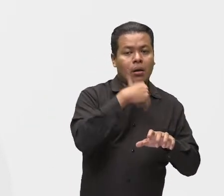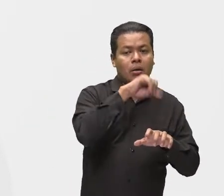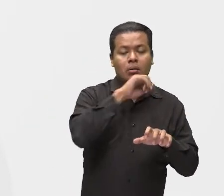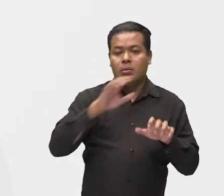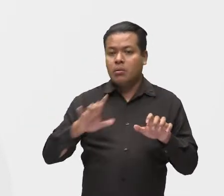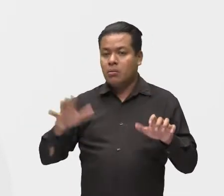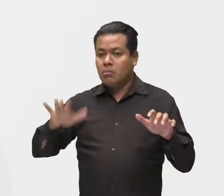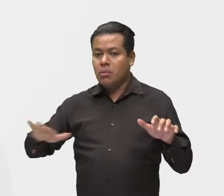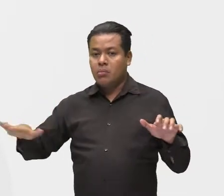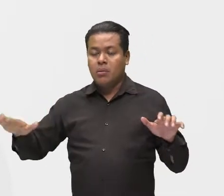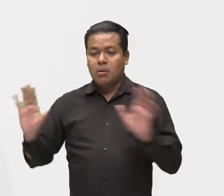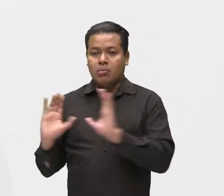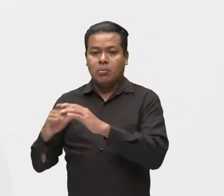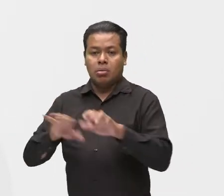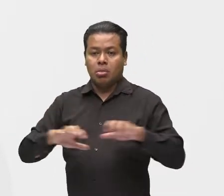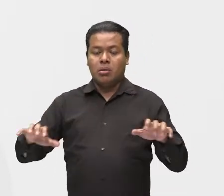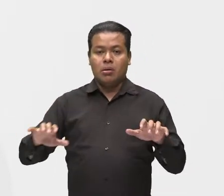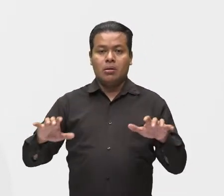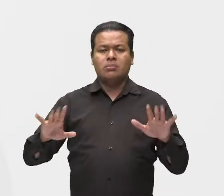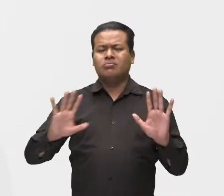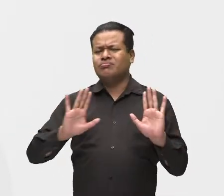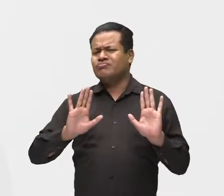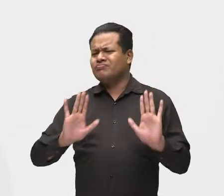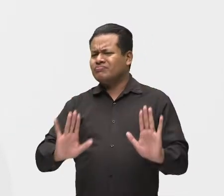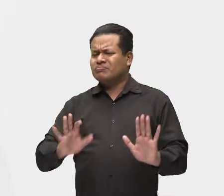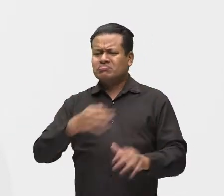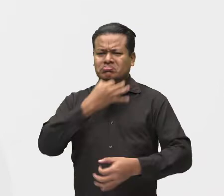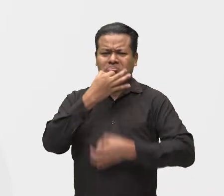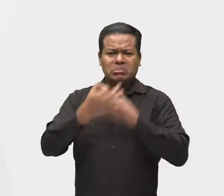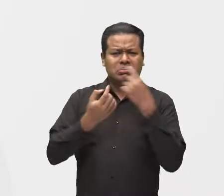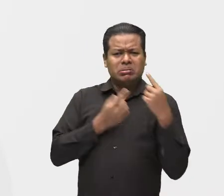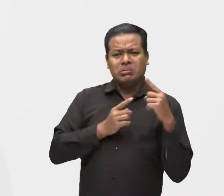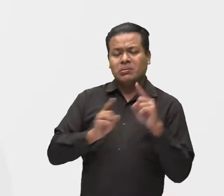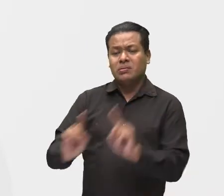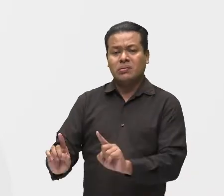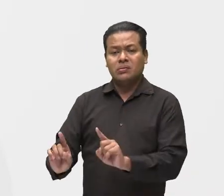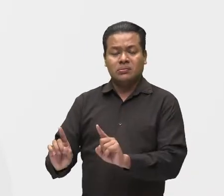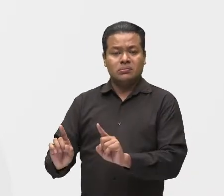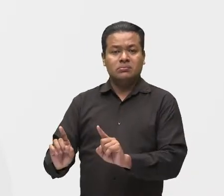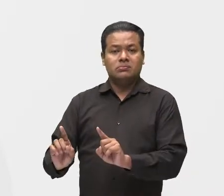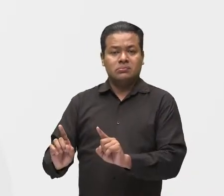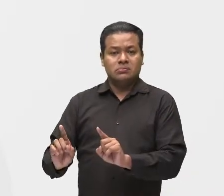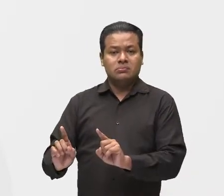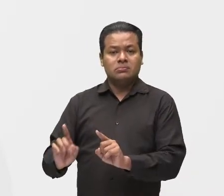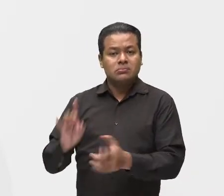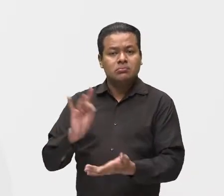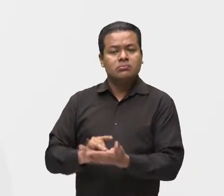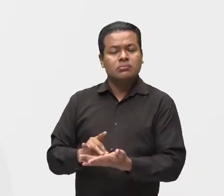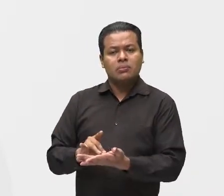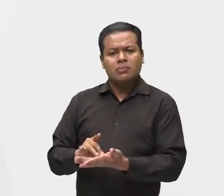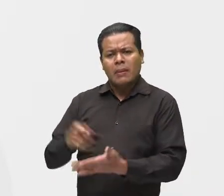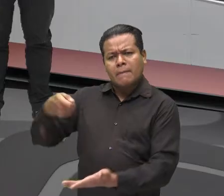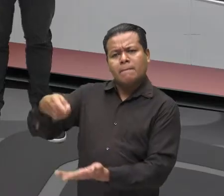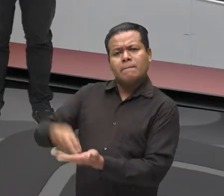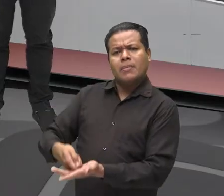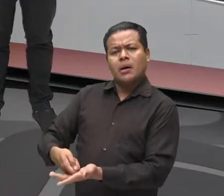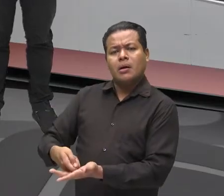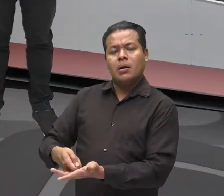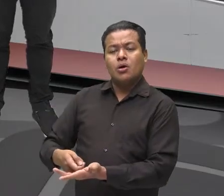a comunidade internacional, né, gerou diversas críticas ao governo do Donald Trump, que tinha um posicionamento um pouco